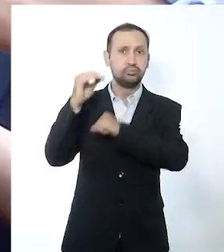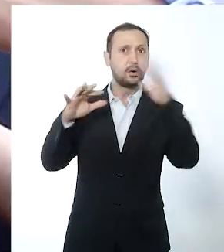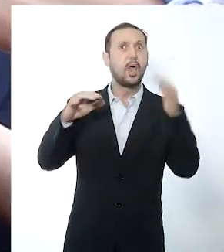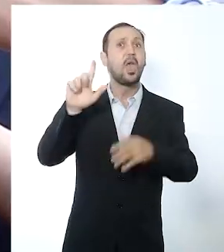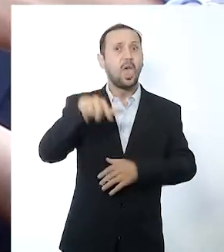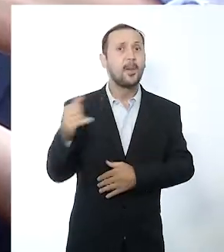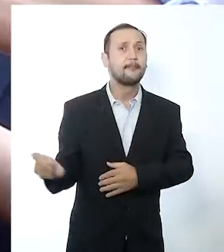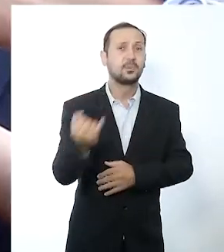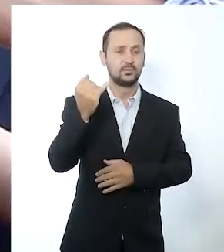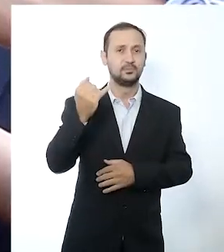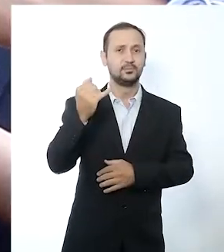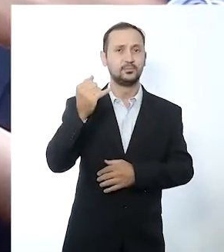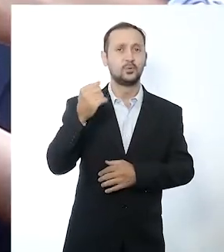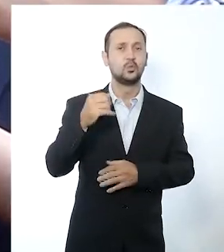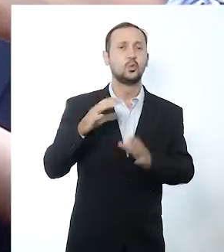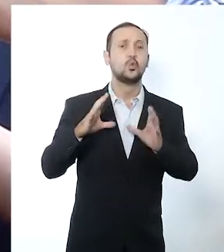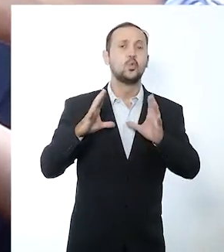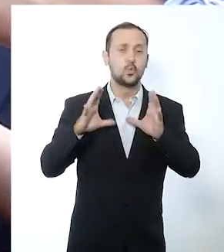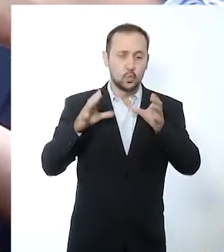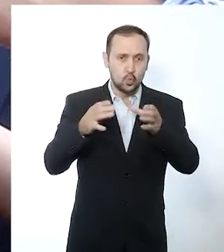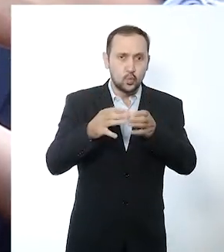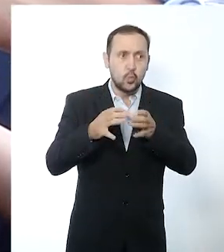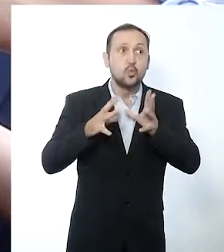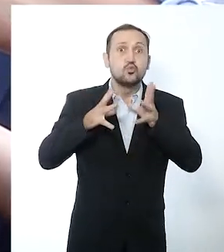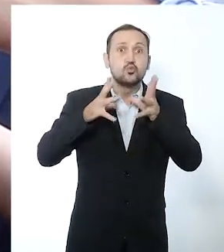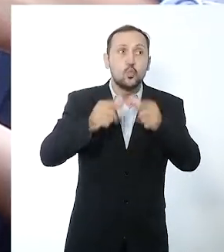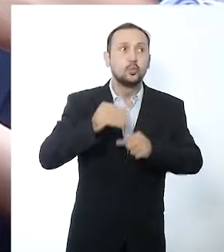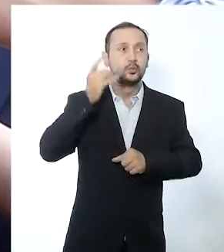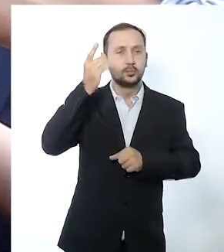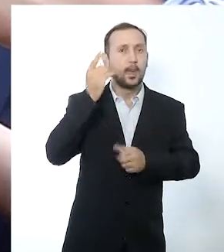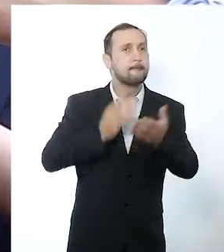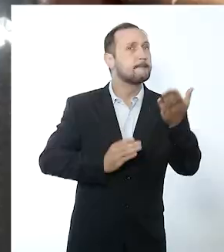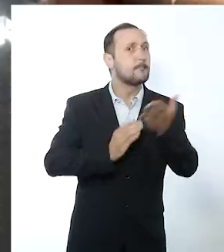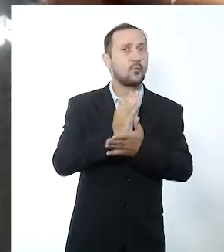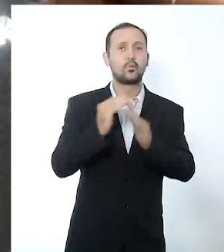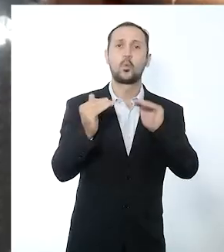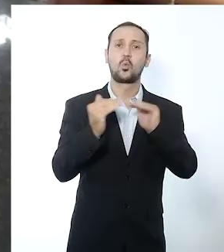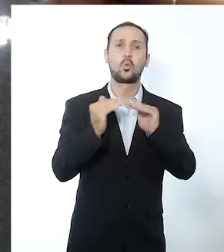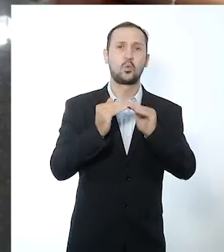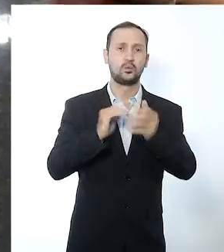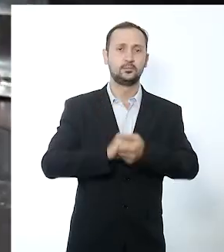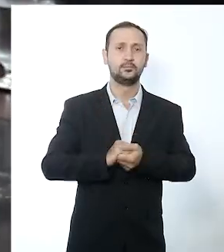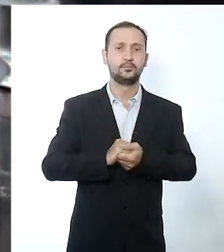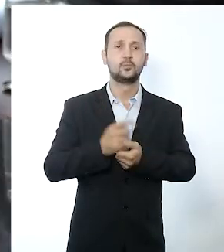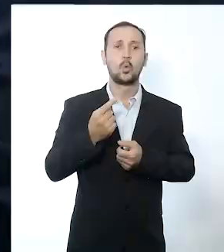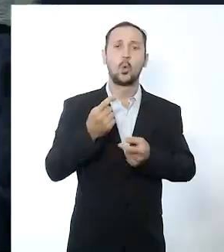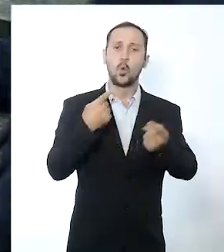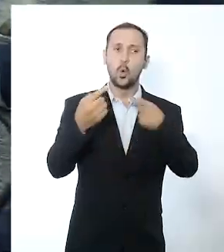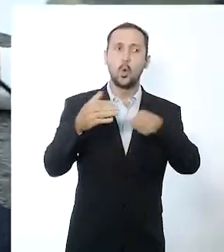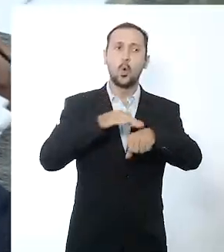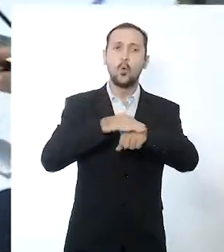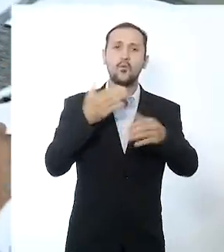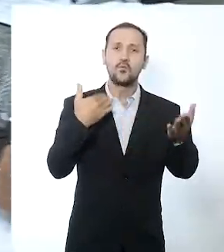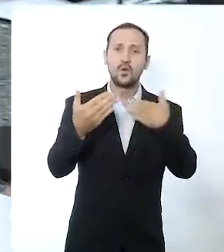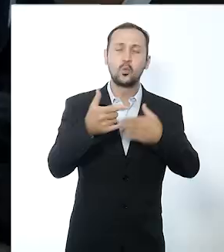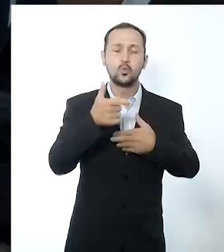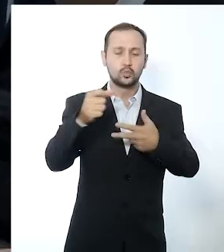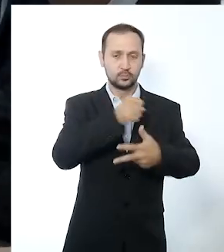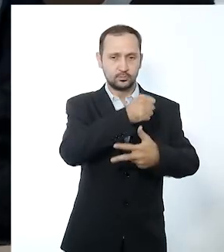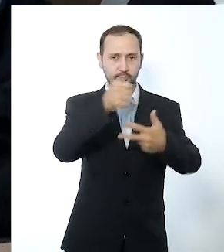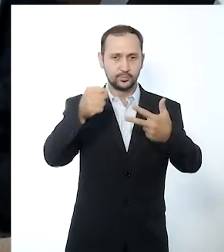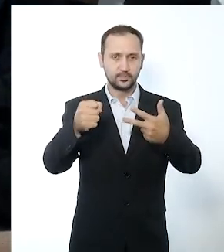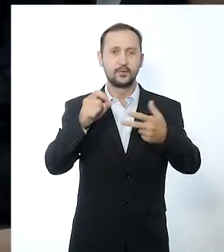importantíssima, todos os deputados aprovaram essa ação. O diálogo com os outros